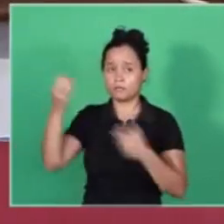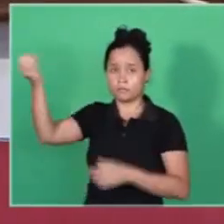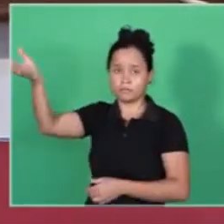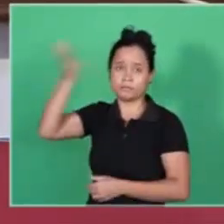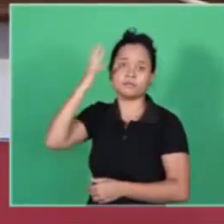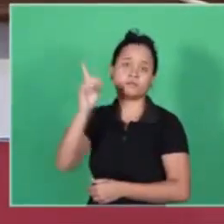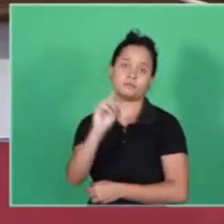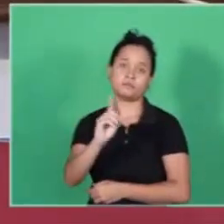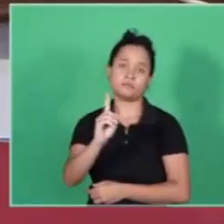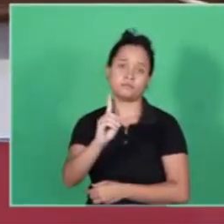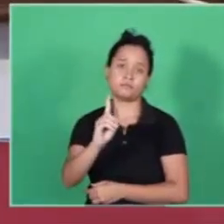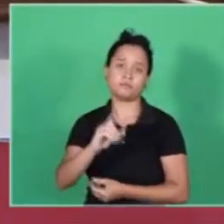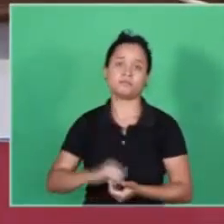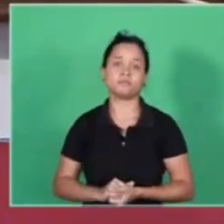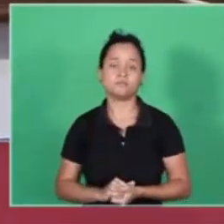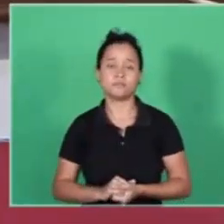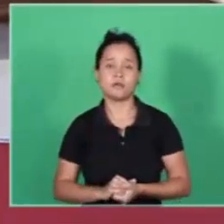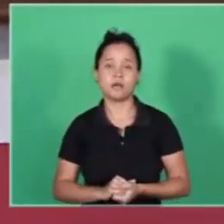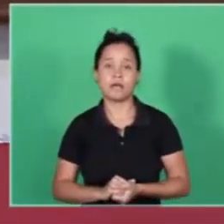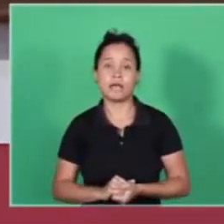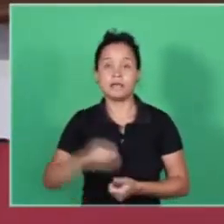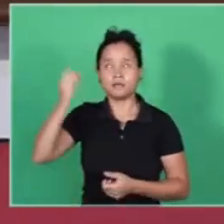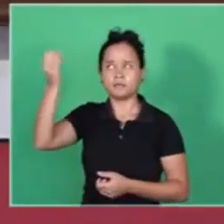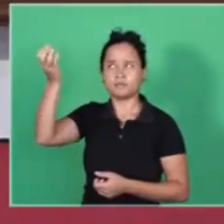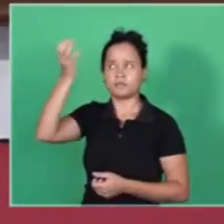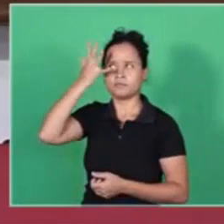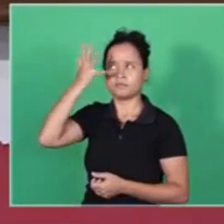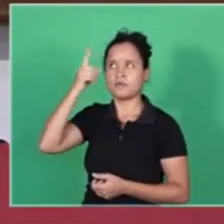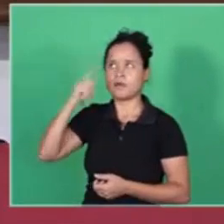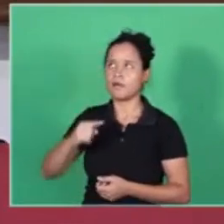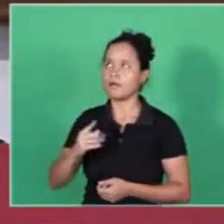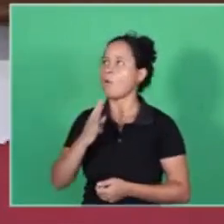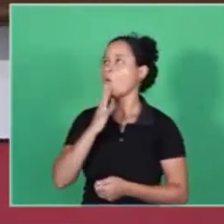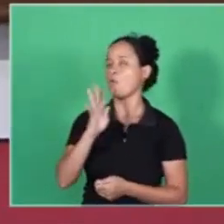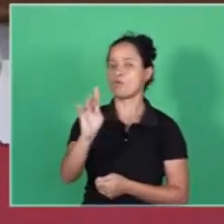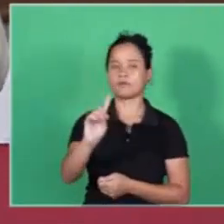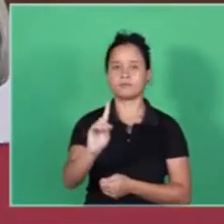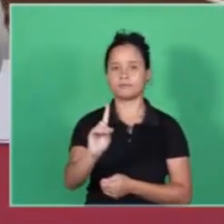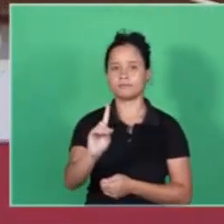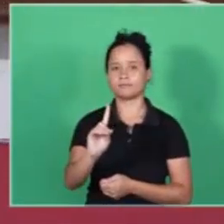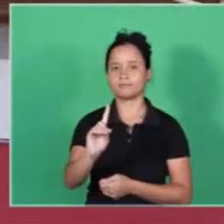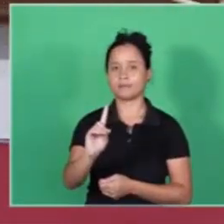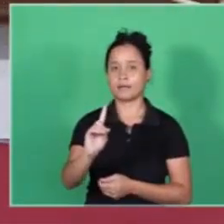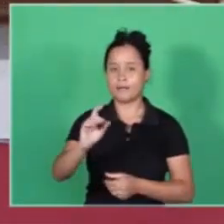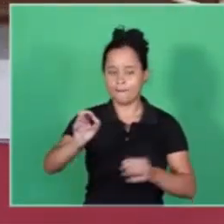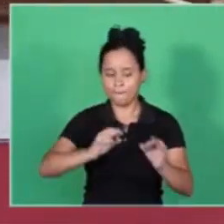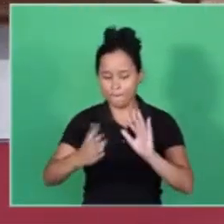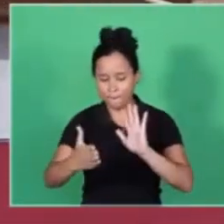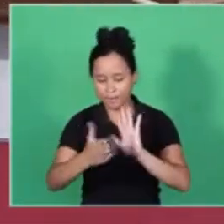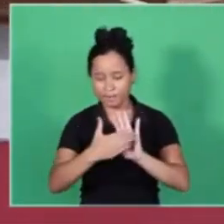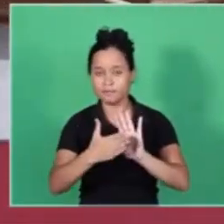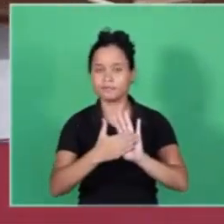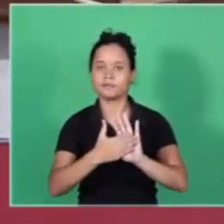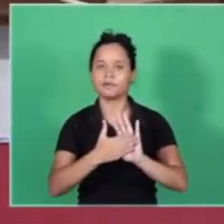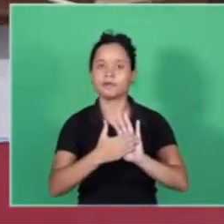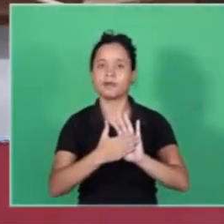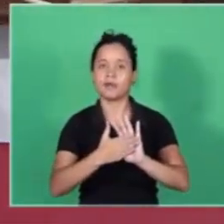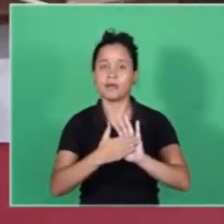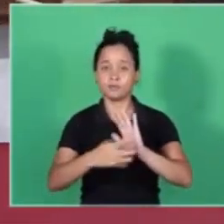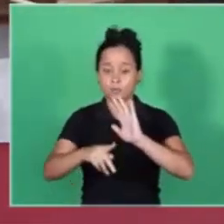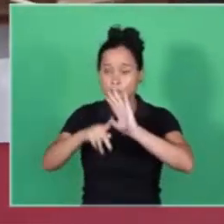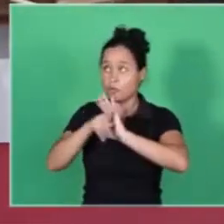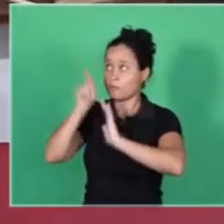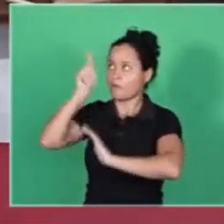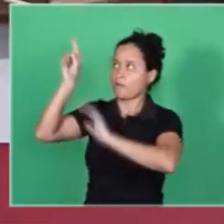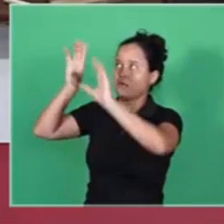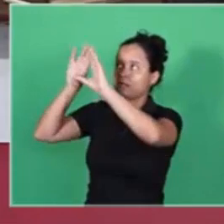é do desconhecido. É a fé. É o projeto que vem da eternidade. Não se mistura com